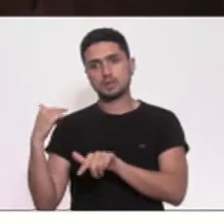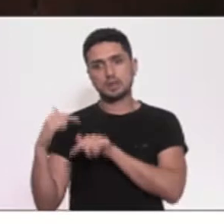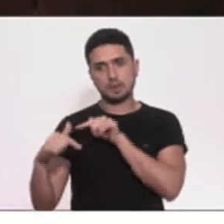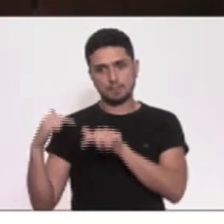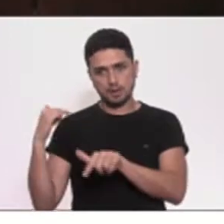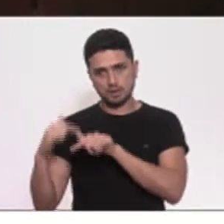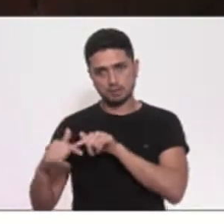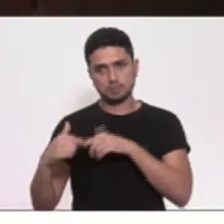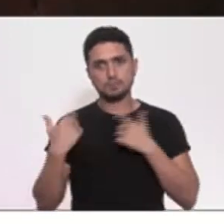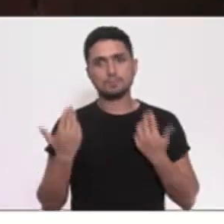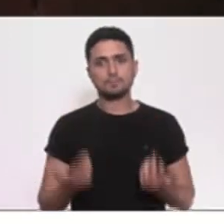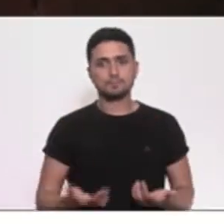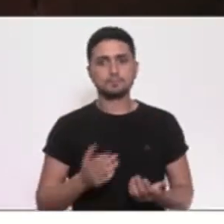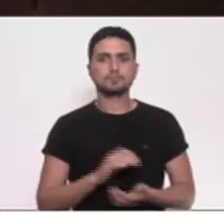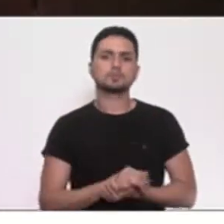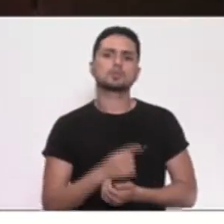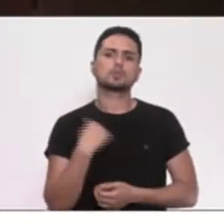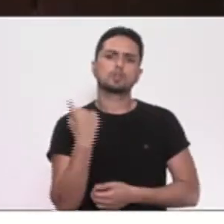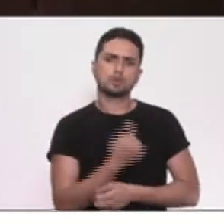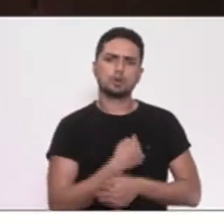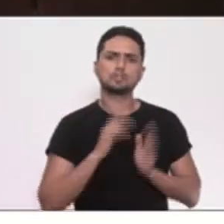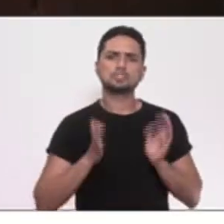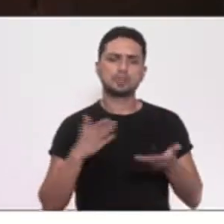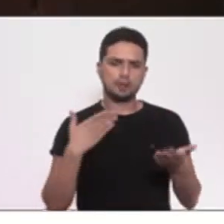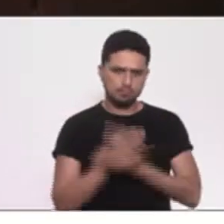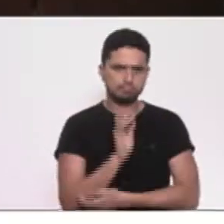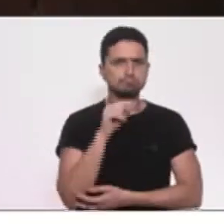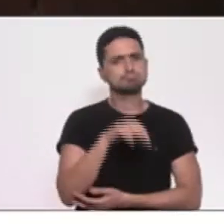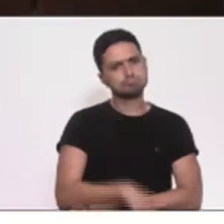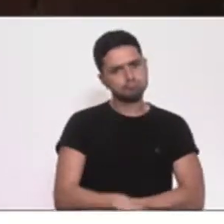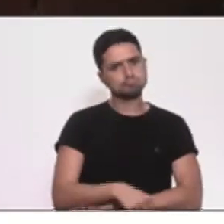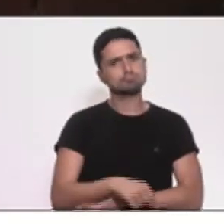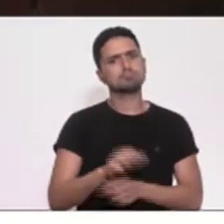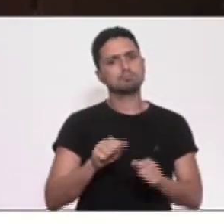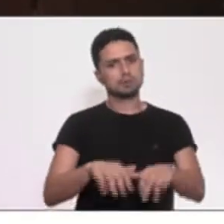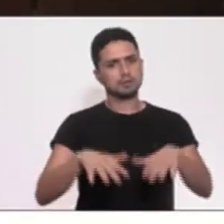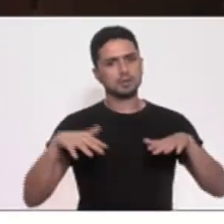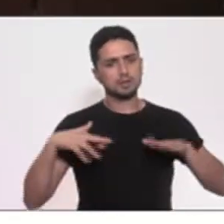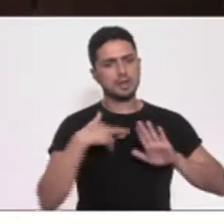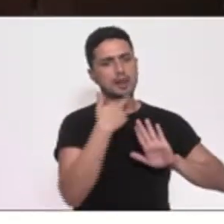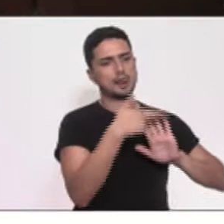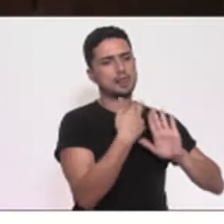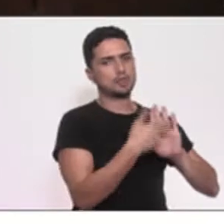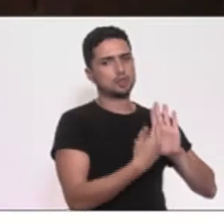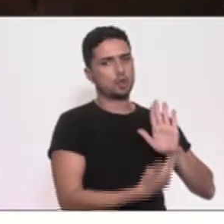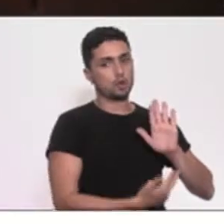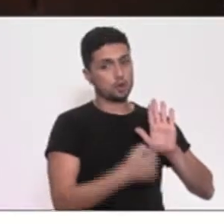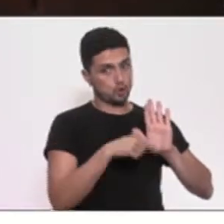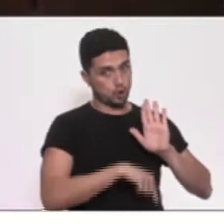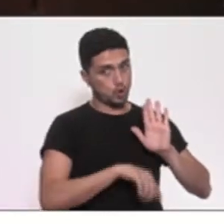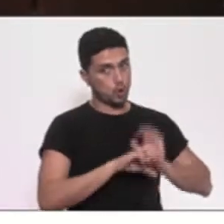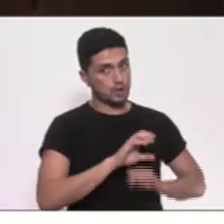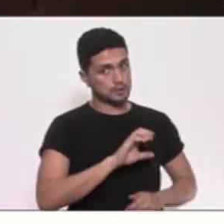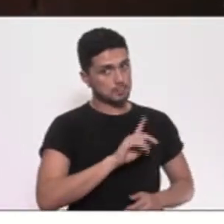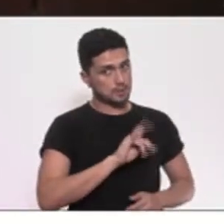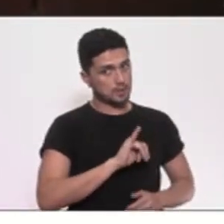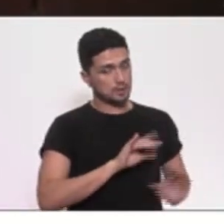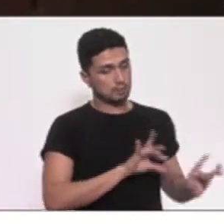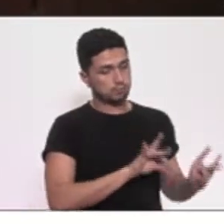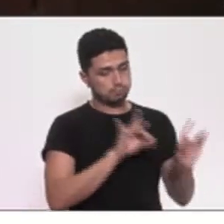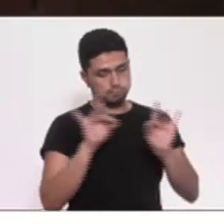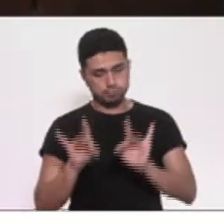já aprovamos aqui em plenário, fruto de um relatório prévio na Comissão de Orçamento, a Lei de